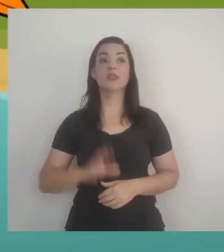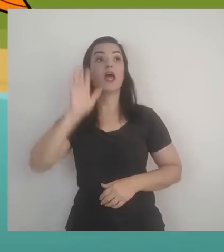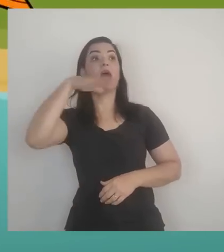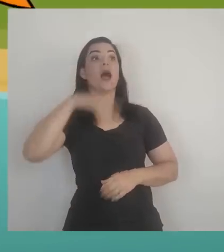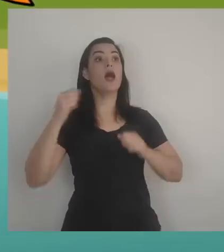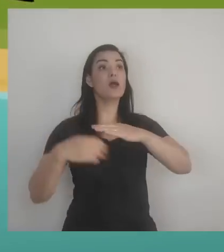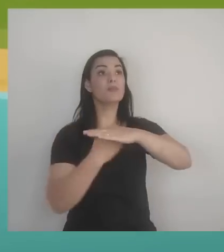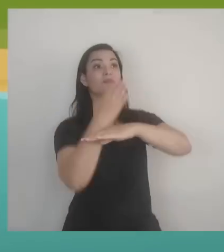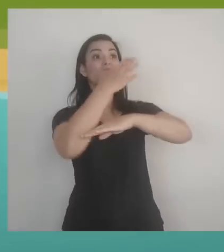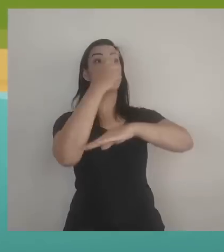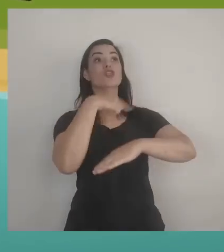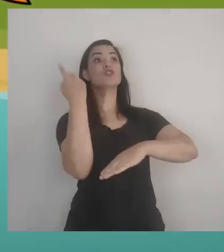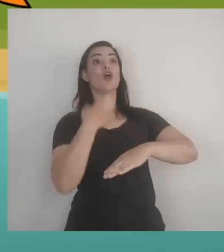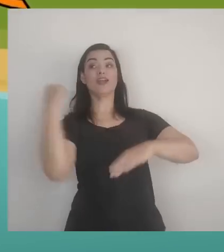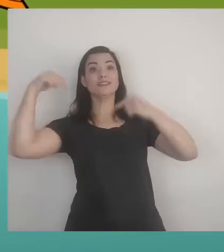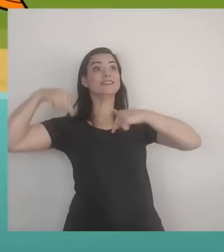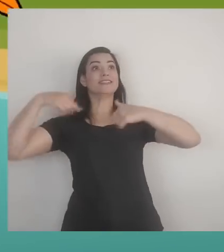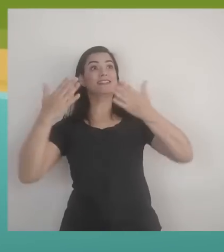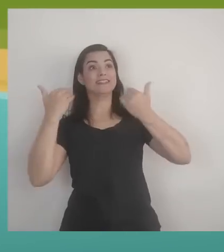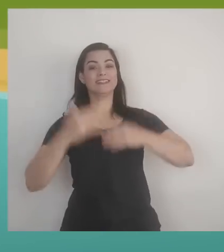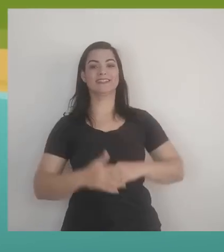Peixonauta, estamos aqui!